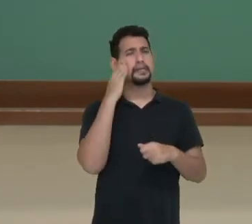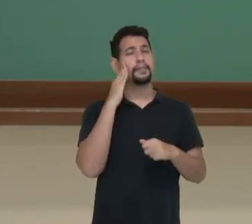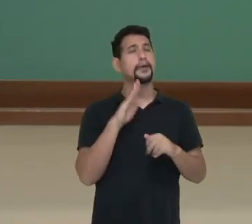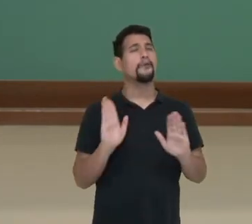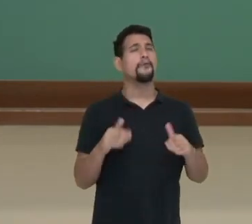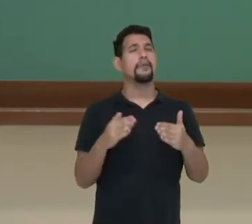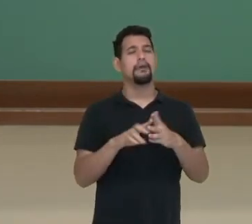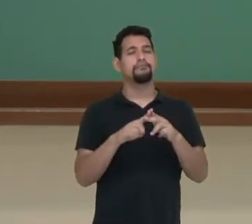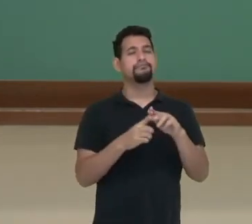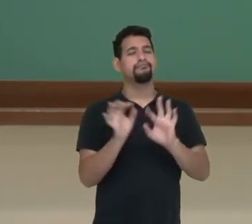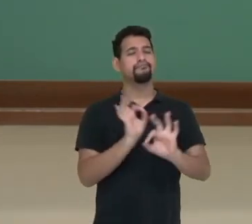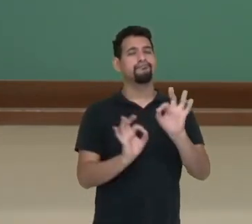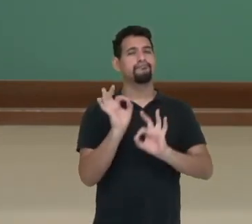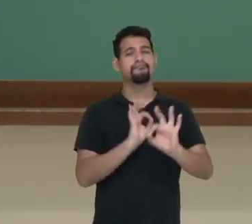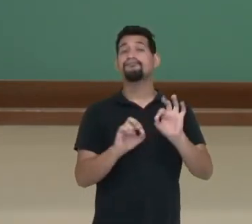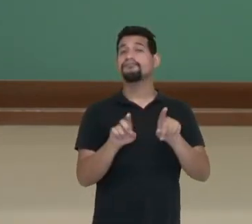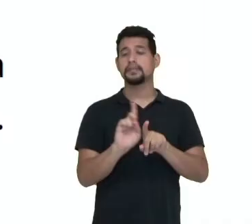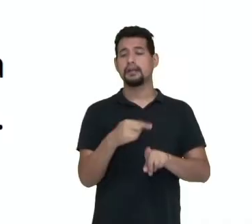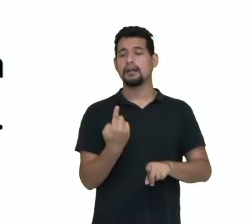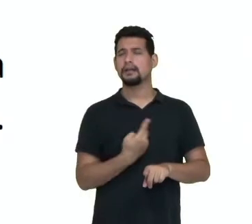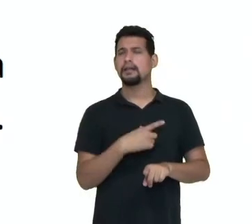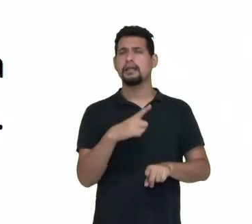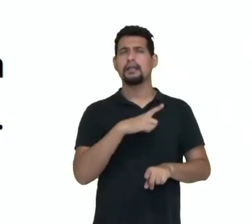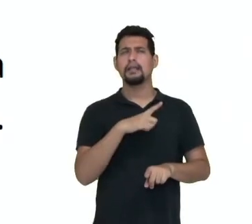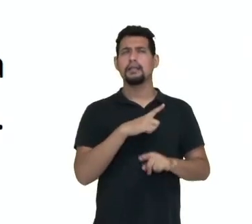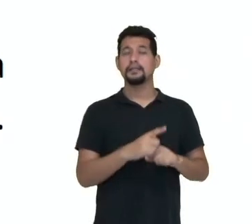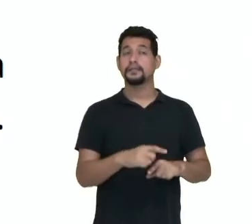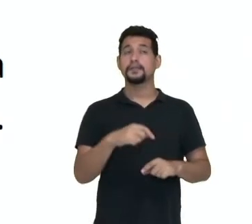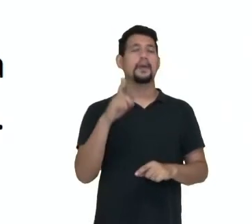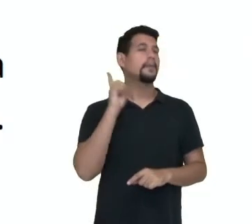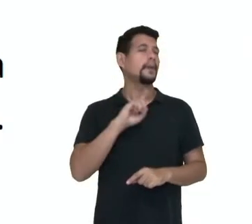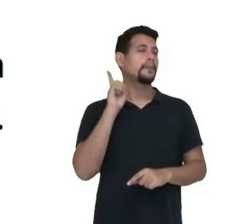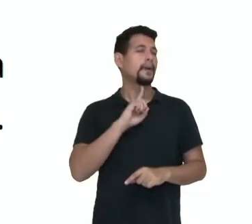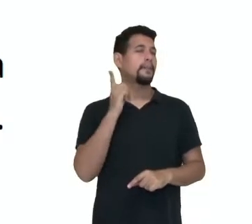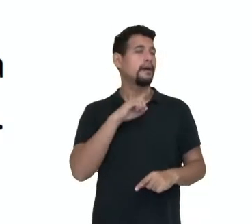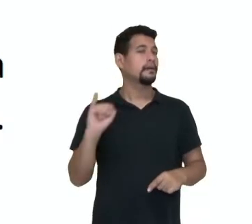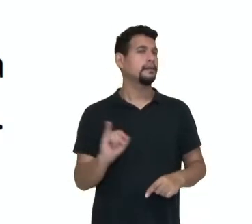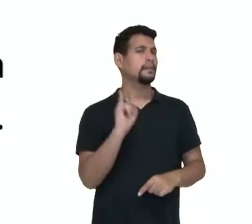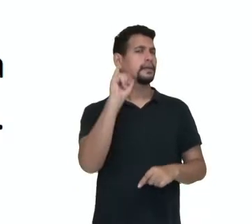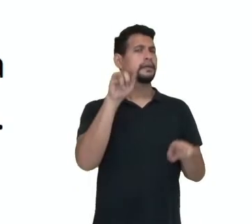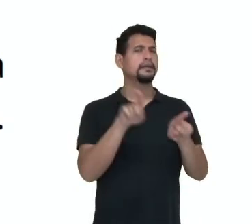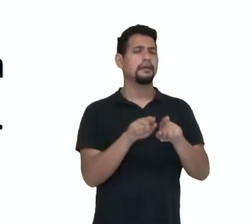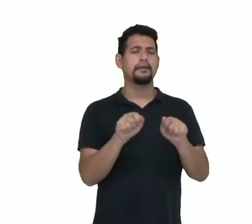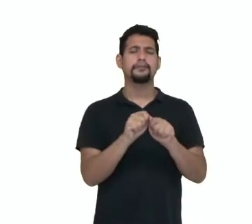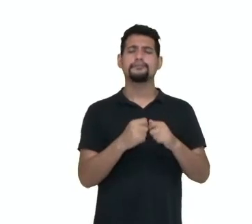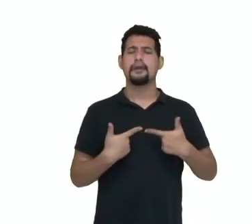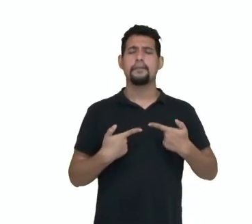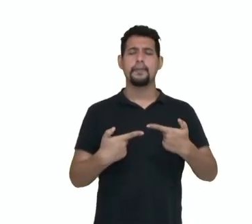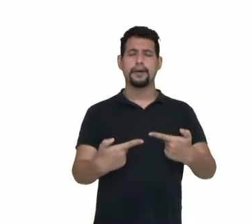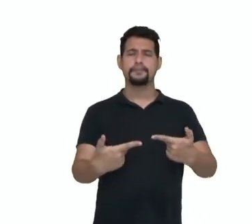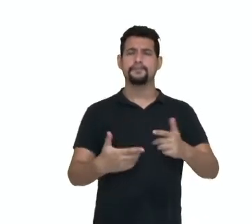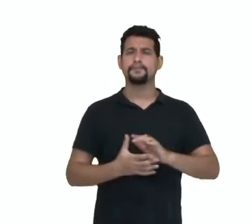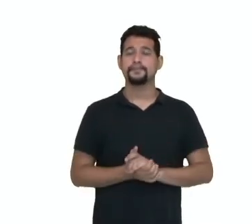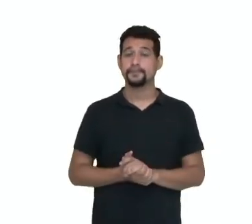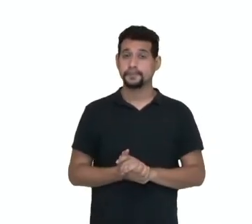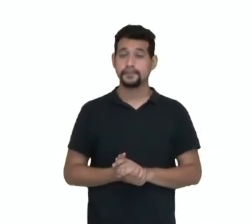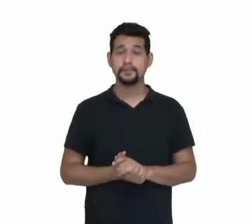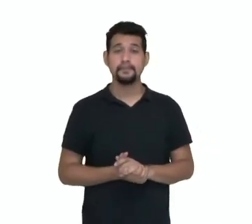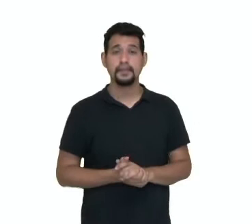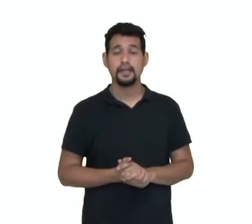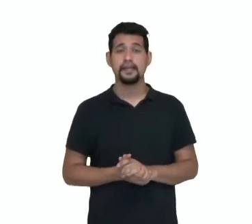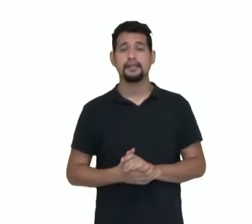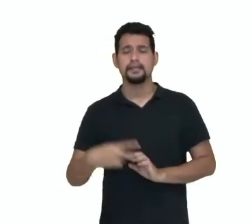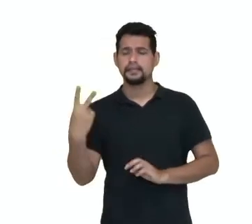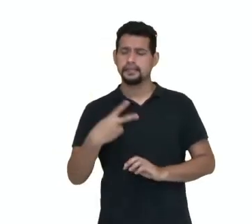devida manutenção. Aqui nós temos o encouraçado Minas Gerais, muito importante, em exercícios de guerra. Mas durante a Segunda